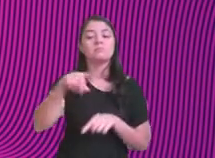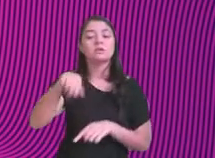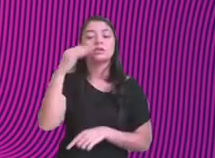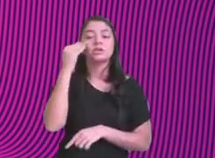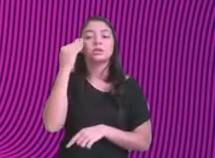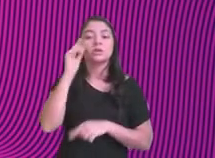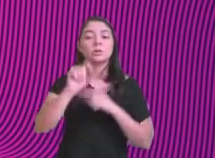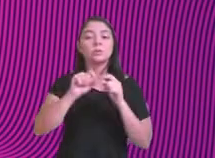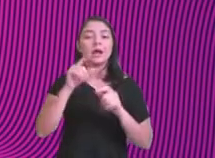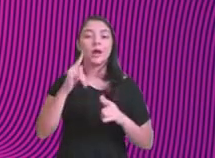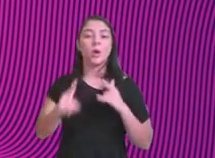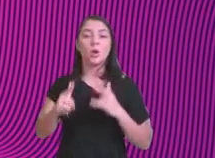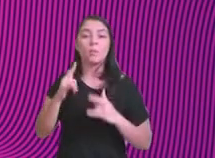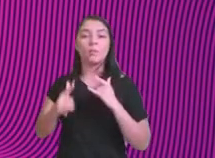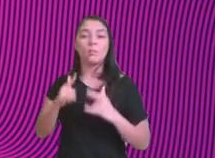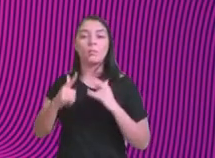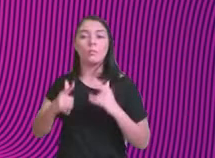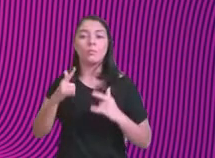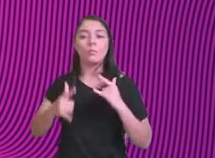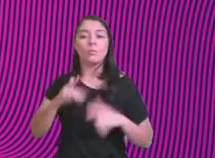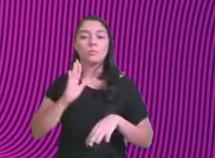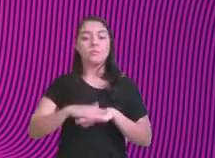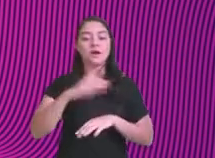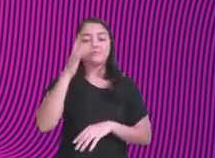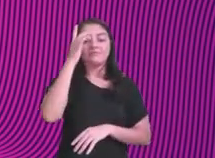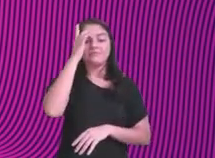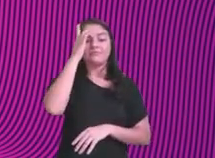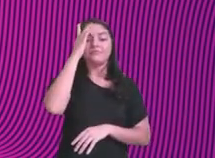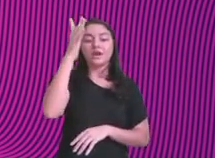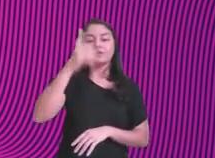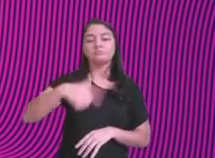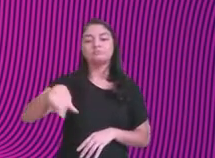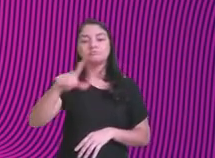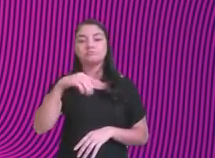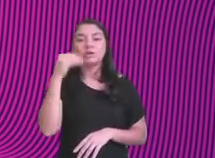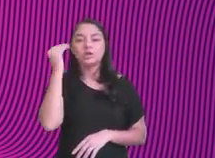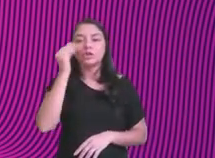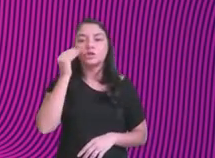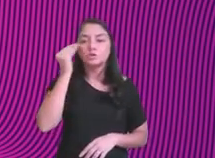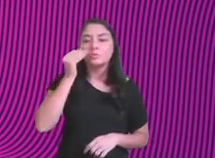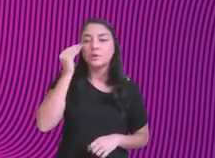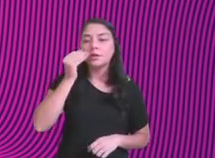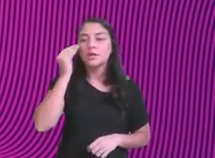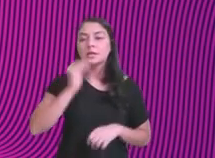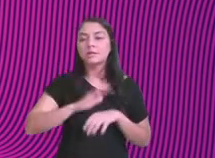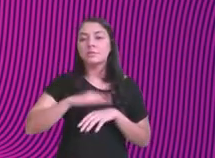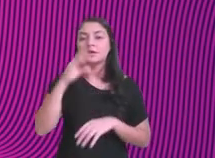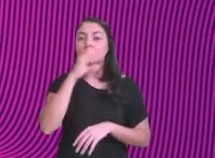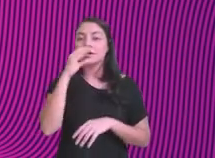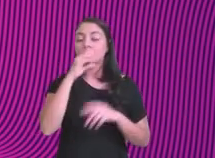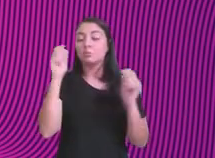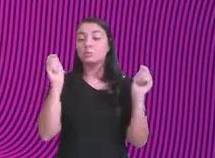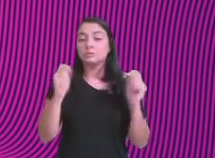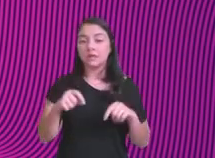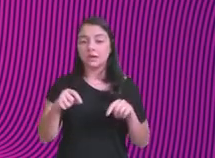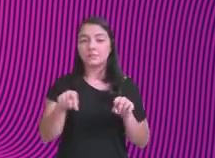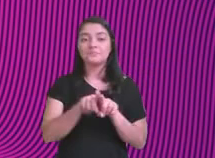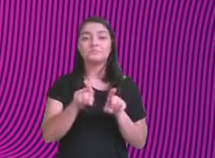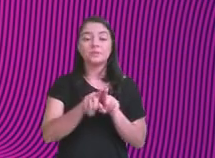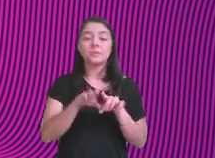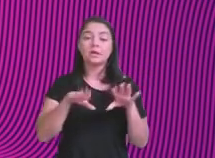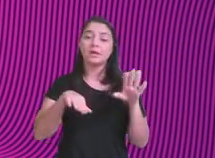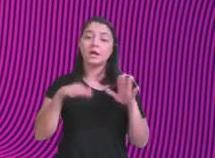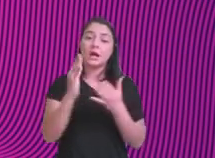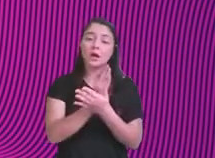uma facilidade de que você adquira uma experiência talvez mais rápido do que a robótica, né? Existe aquela controvérsia de que hoje em